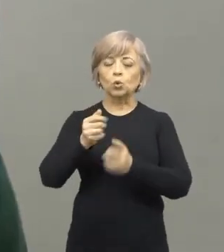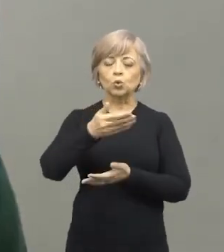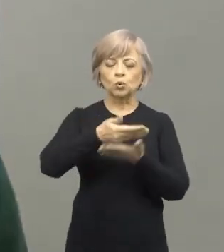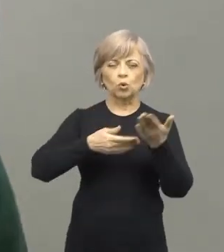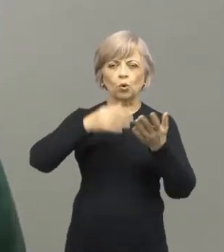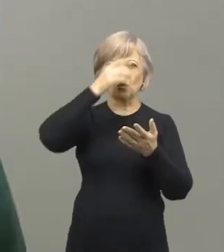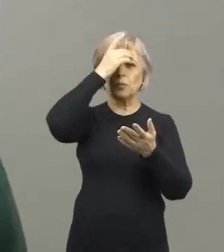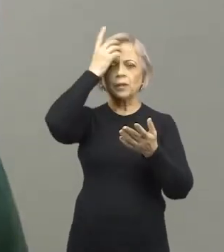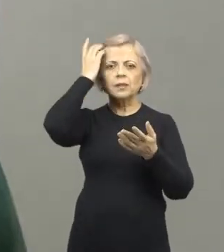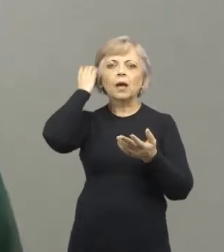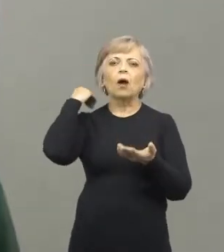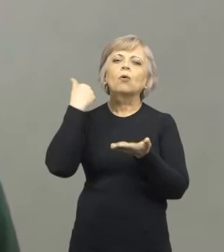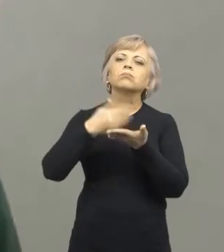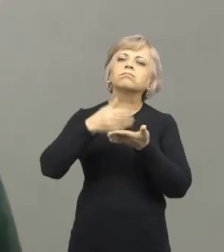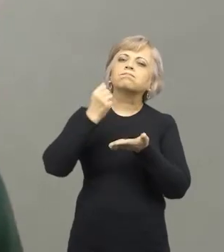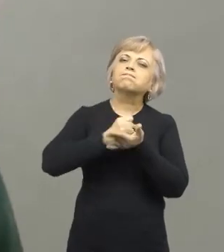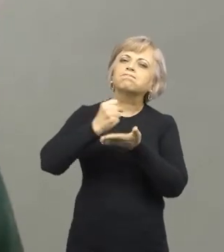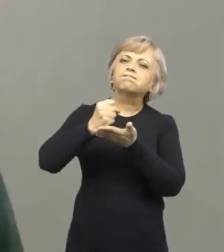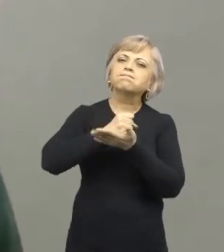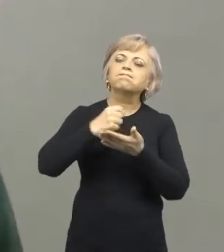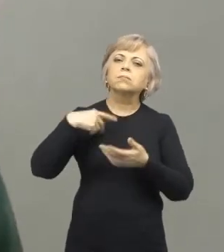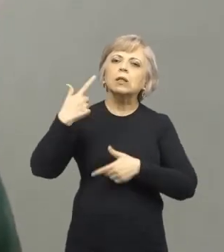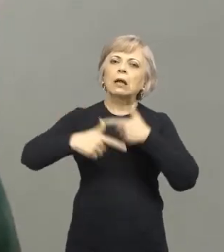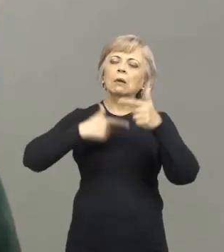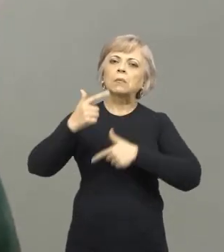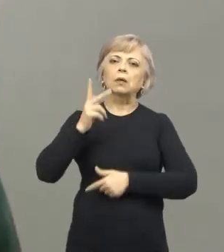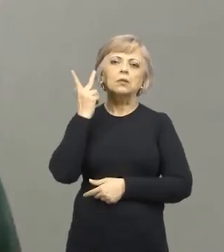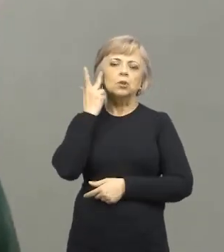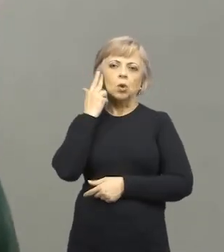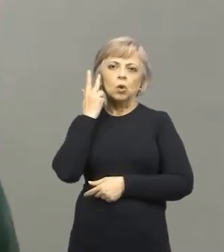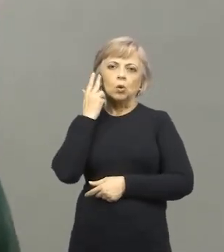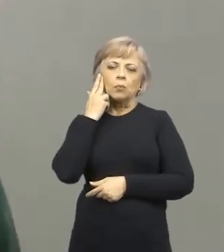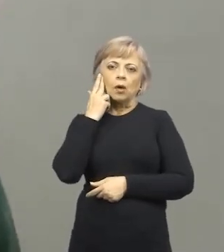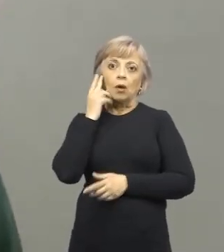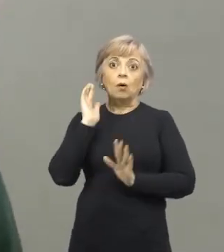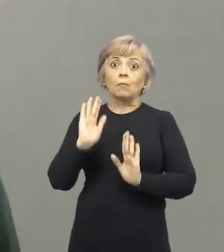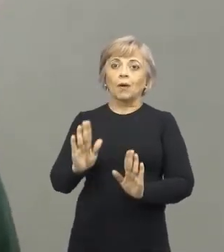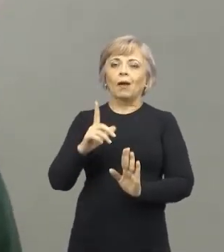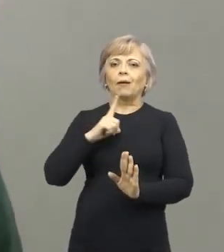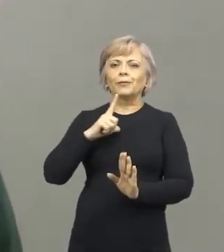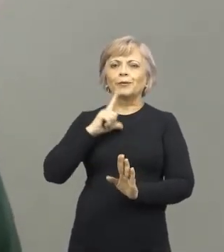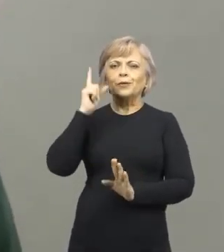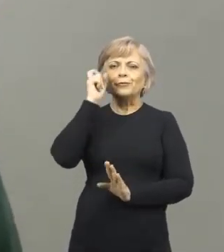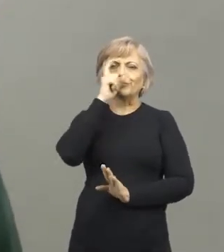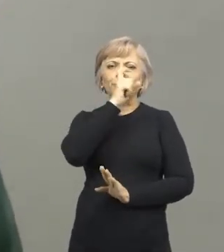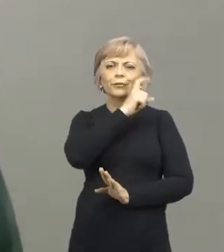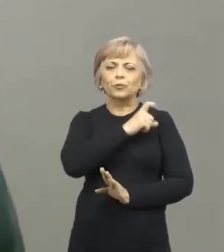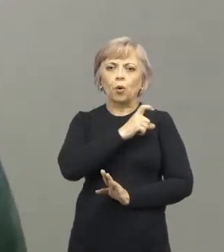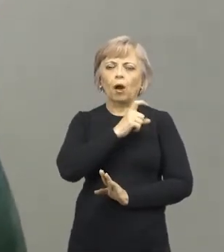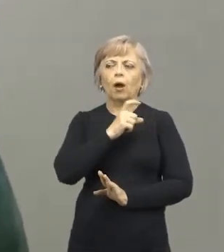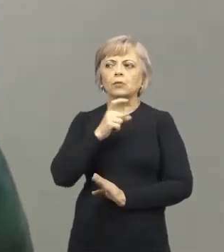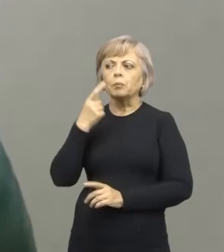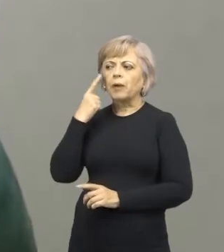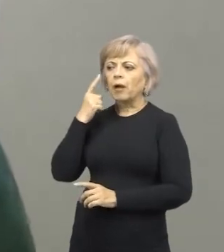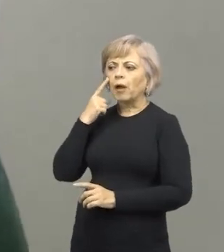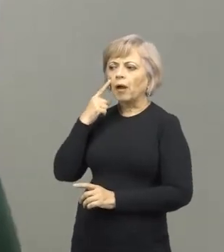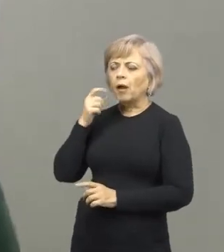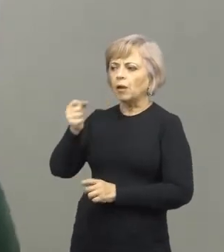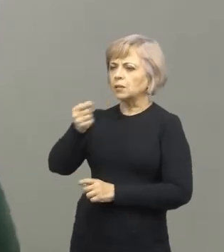continuamos trabalhando normalmente, mas houve uma dificuldade inicial para continuar a ouvir tanto os policiais